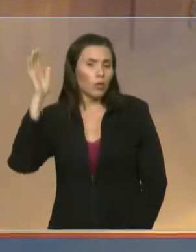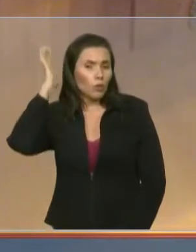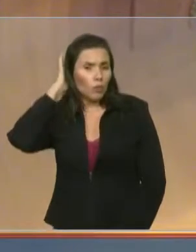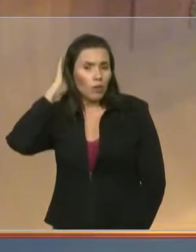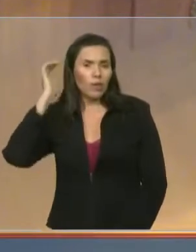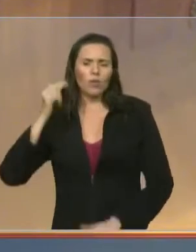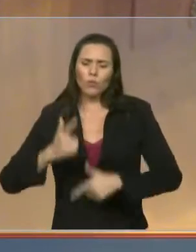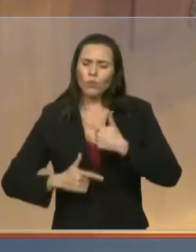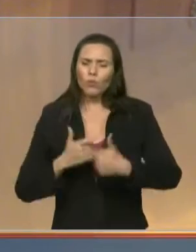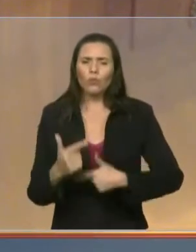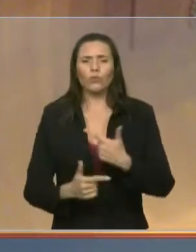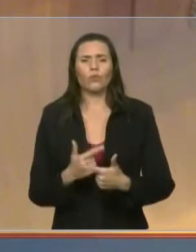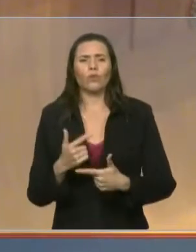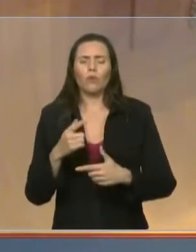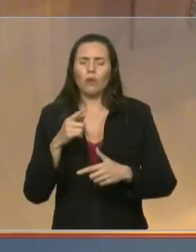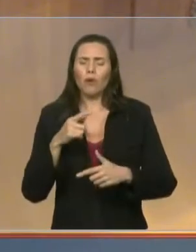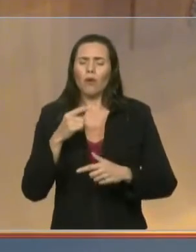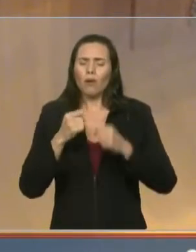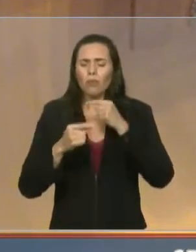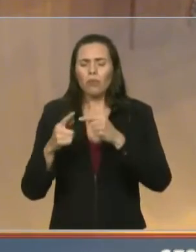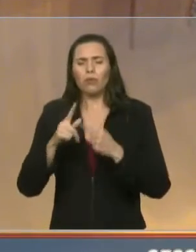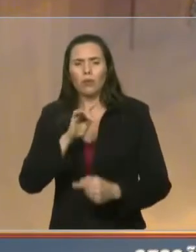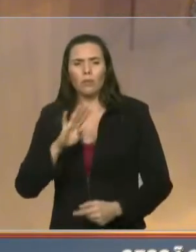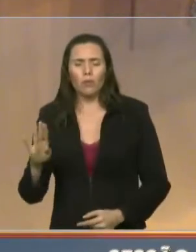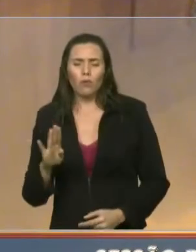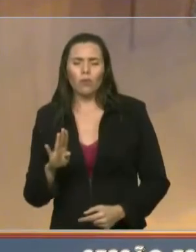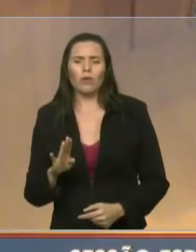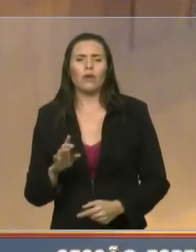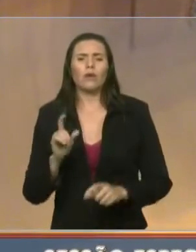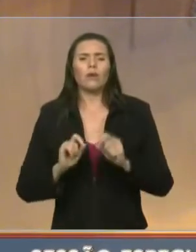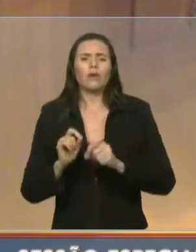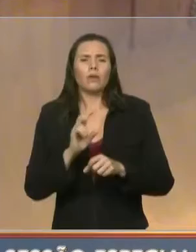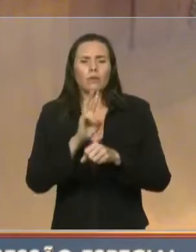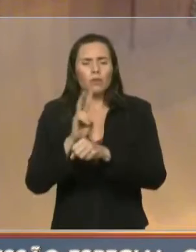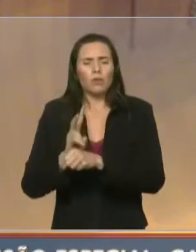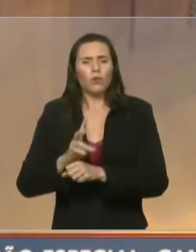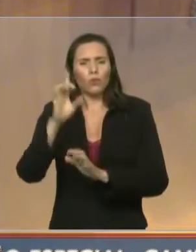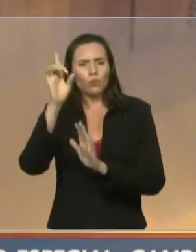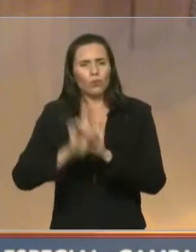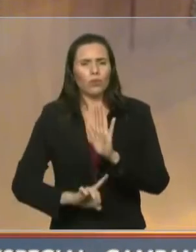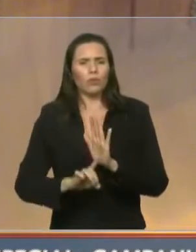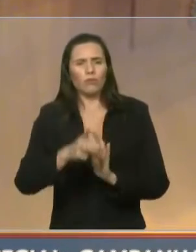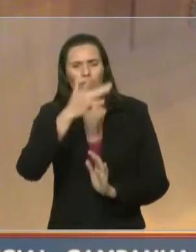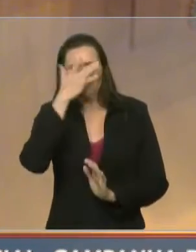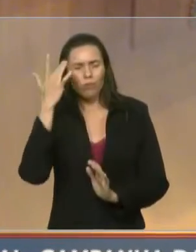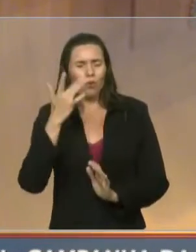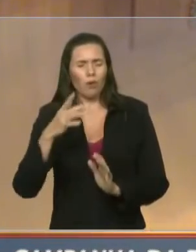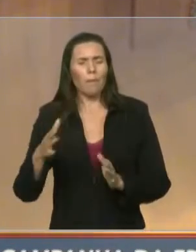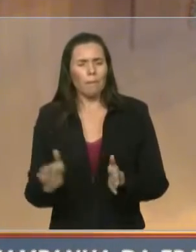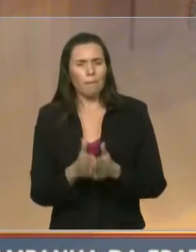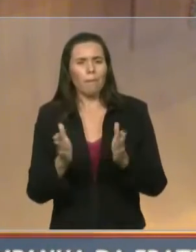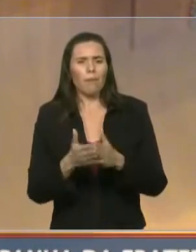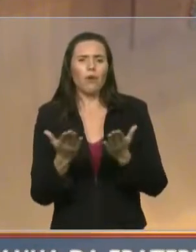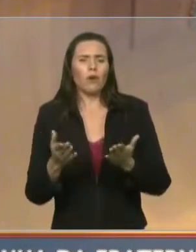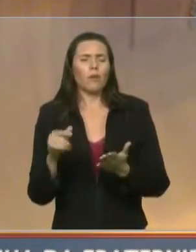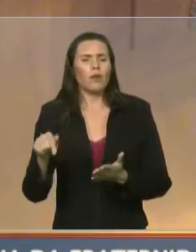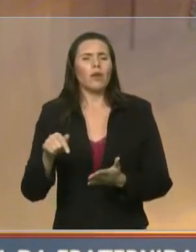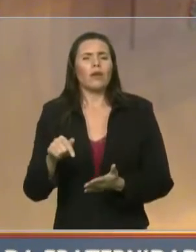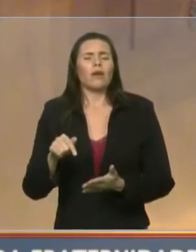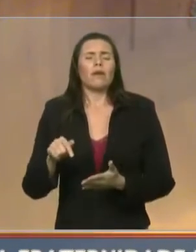implementação de políticas públicas, por garantia de direito. Assim como temos vários casos no Maranhão